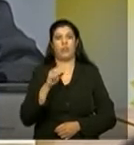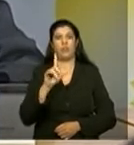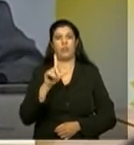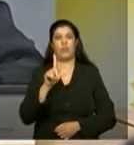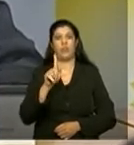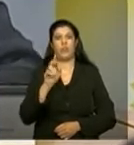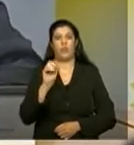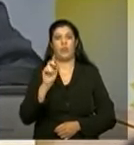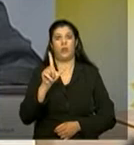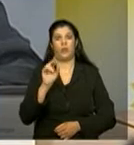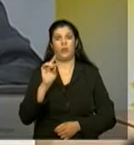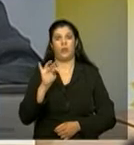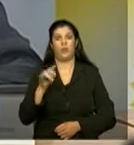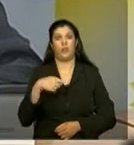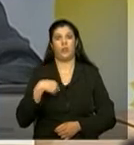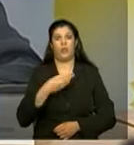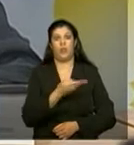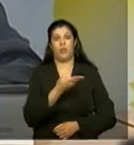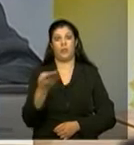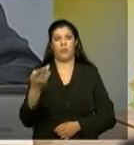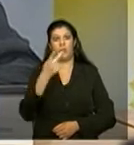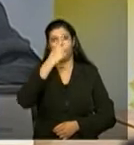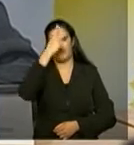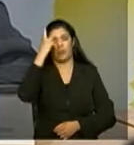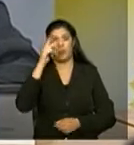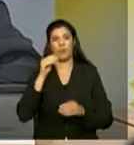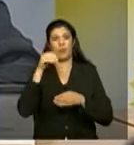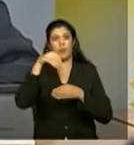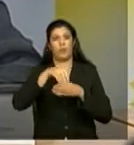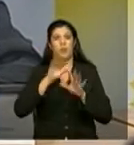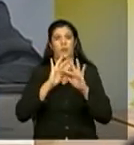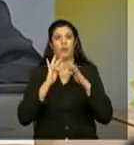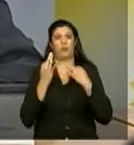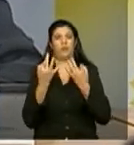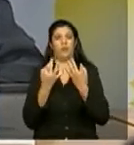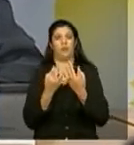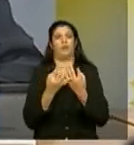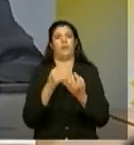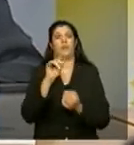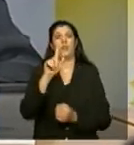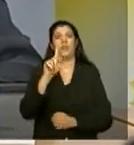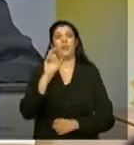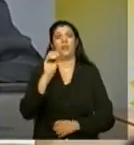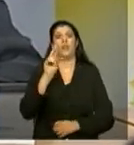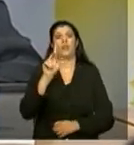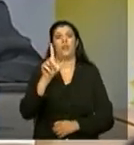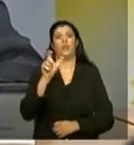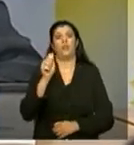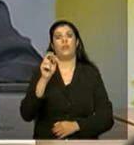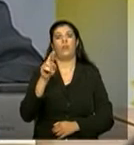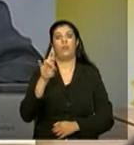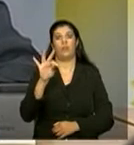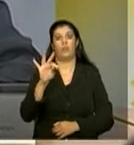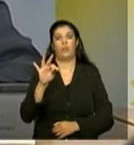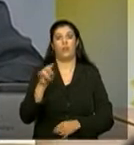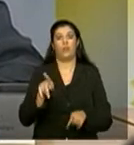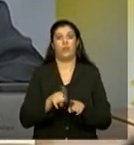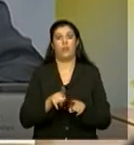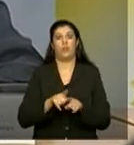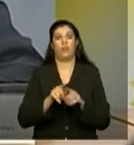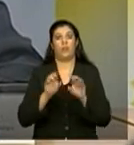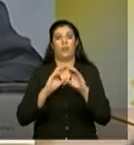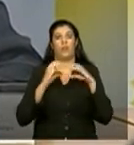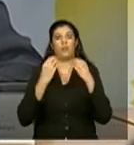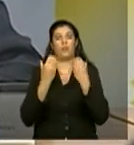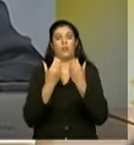membro da família goulart jô da comissão da verdade do ministério